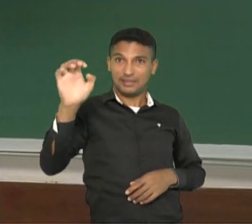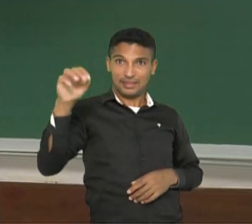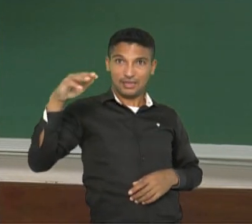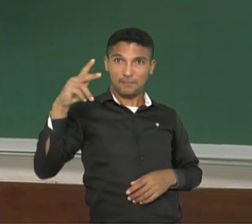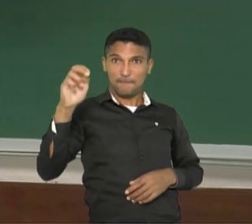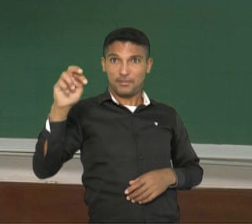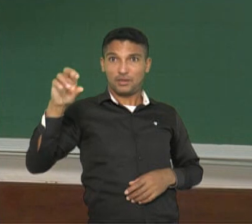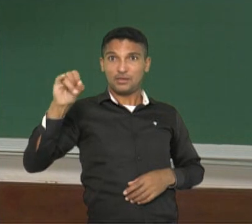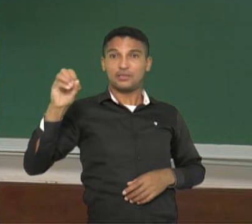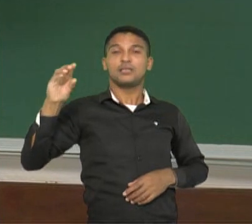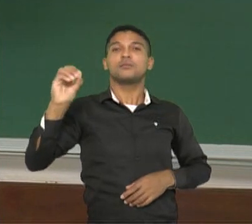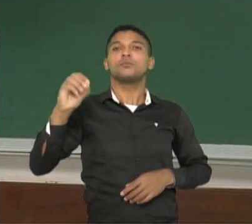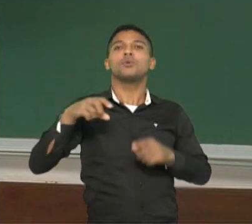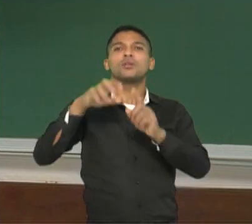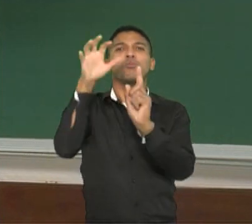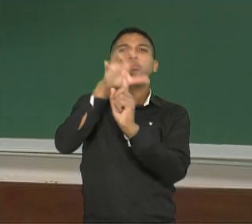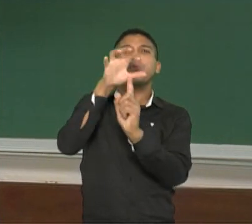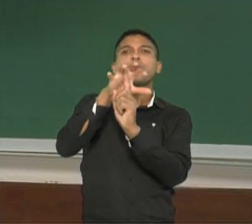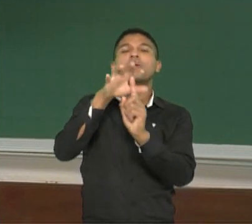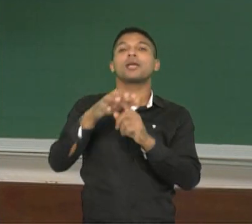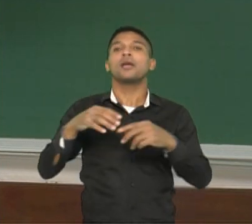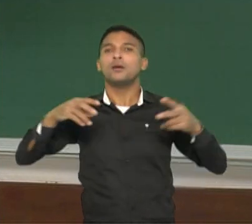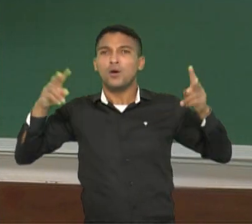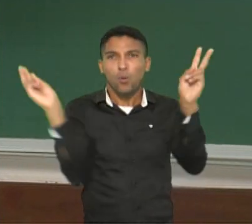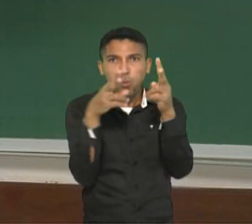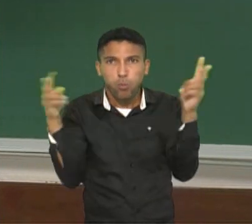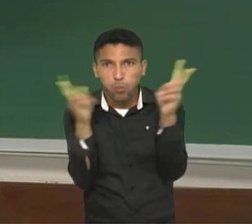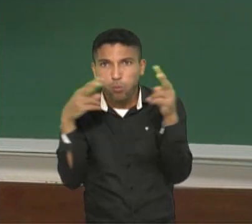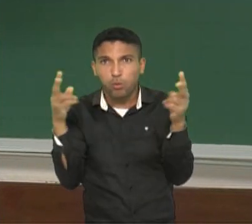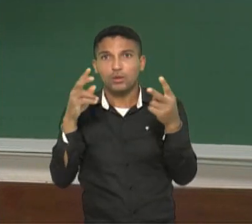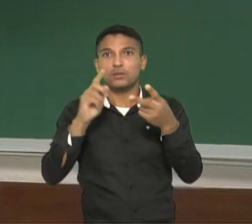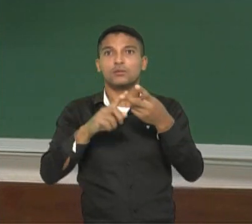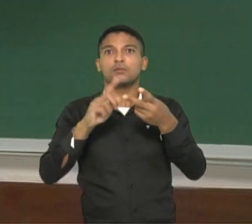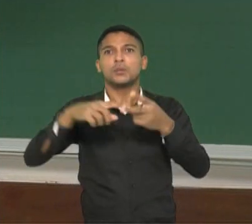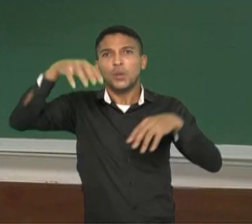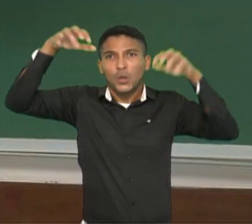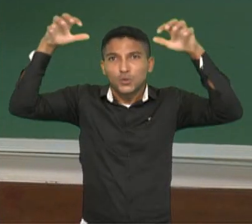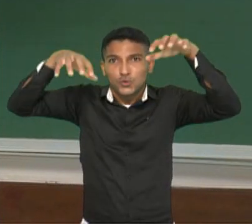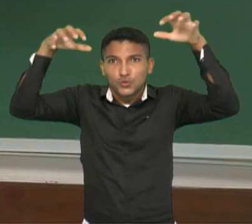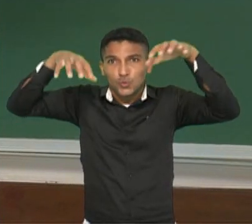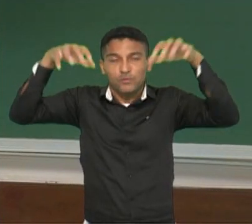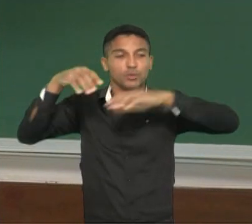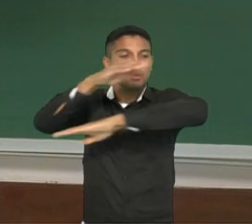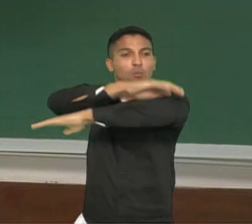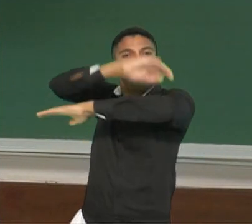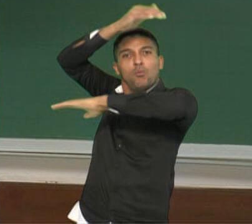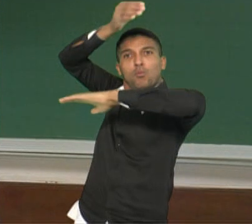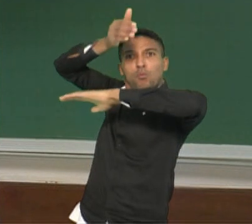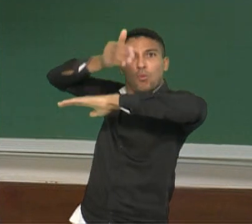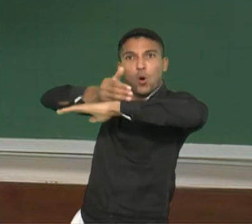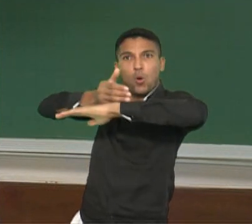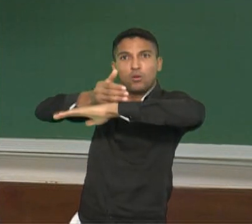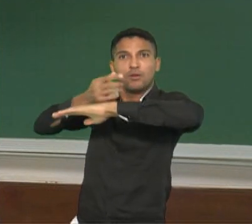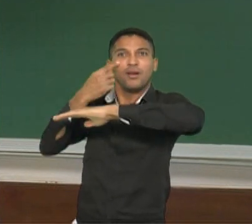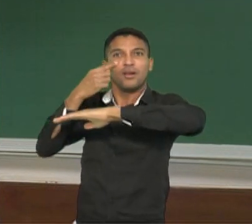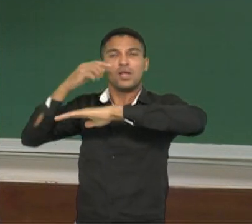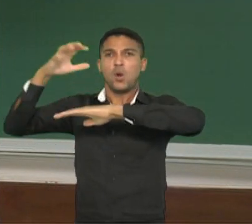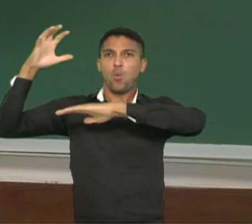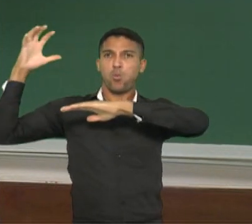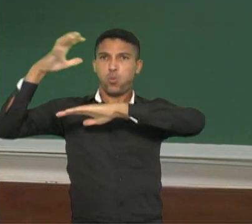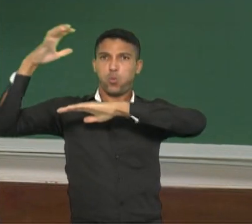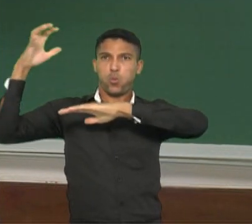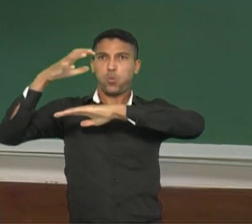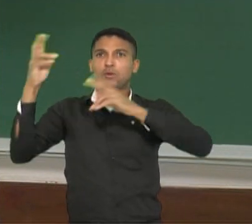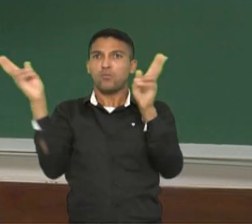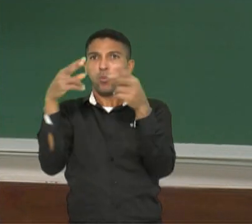do vento, que desgastaram essas formas de relevo ao longo de milhões e milhões de anos. Quando a gente olha bem de longe, até uma comparação que